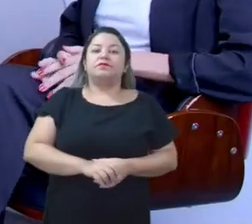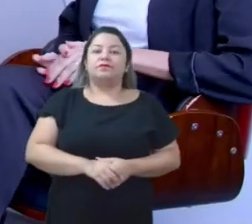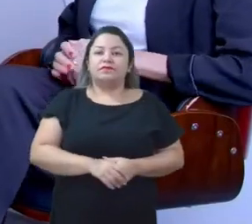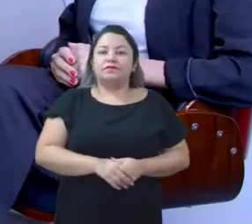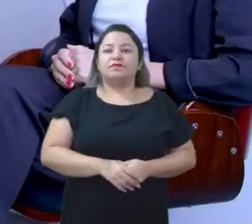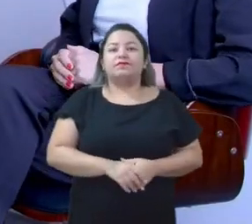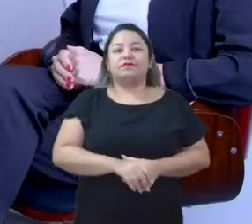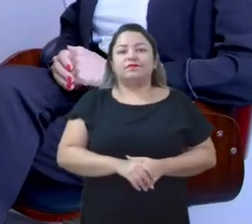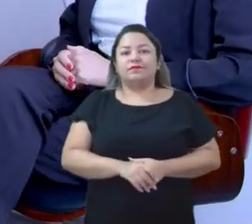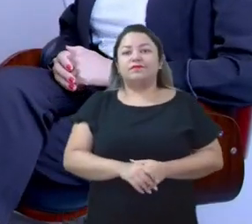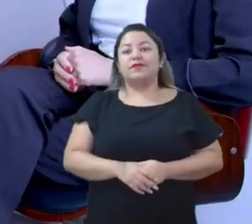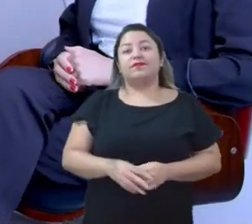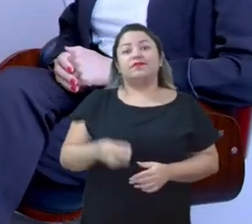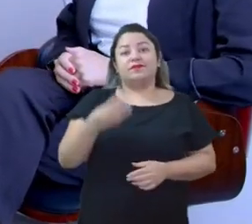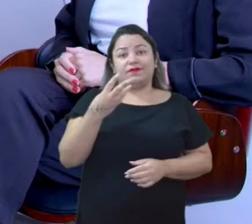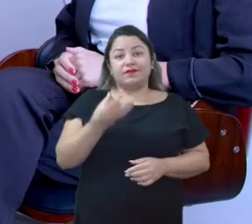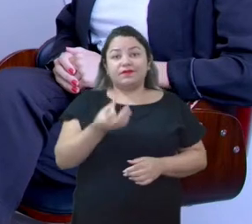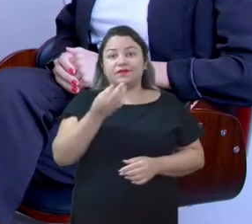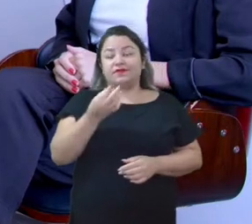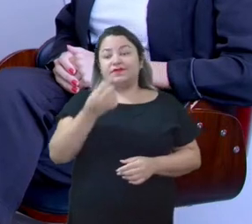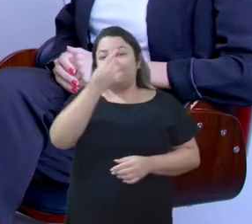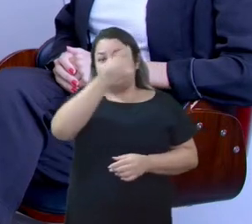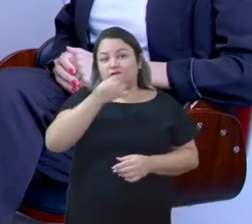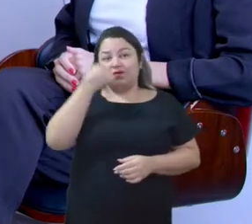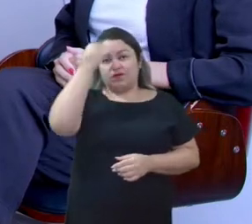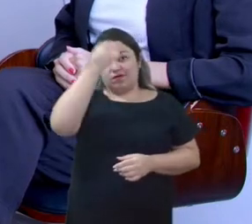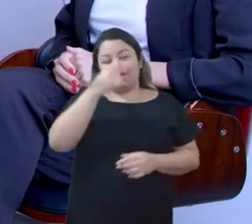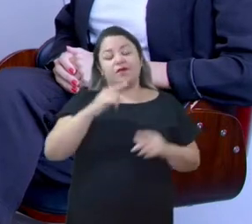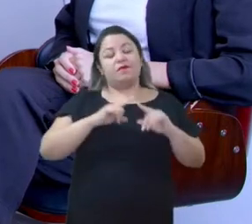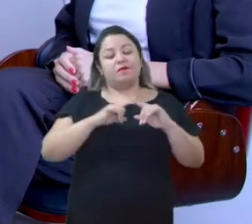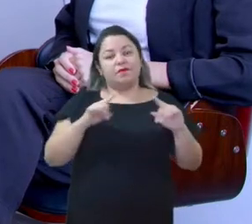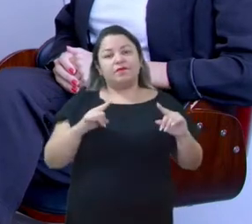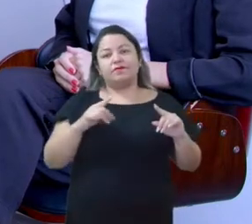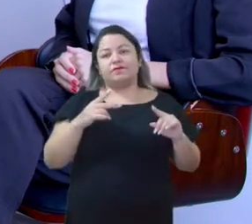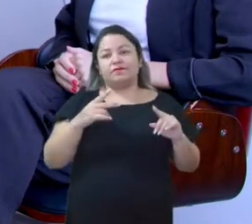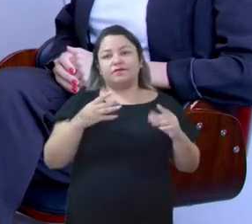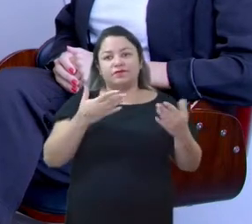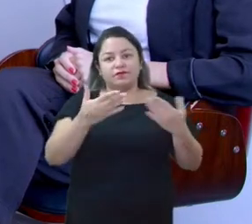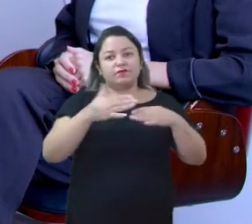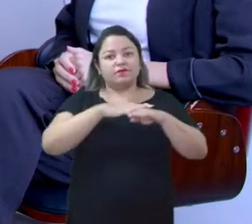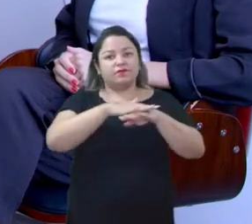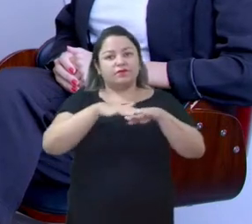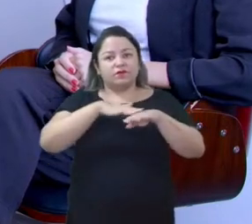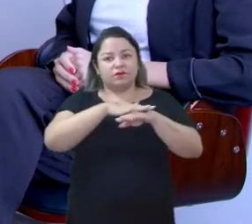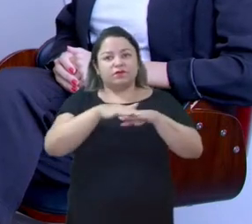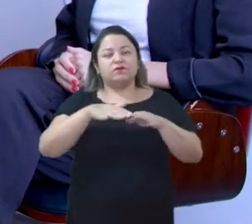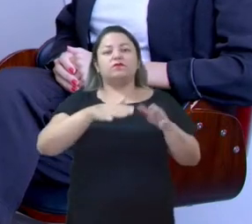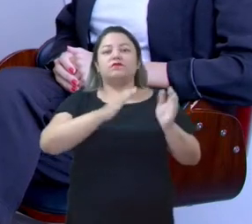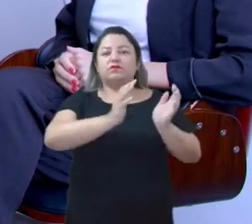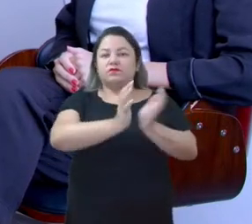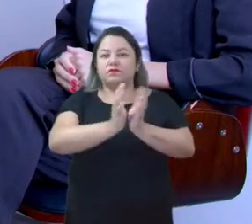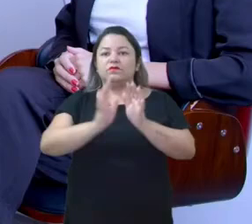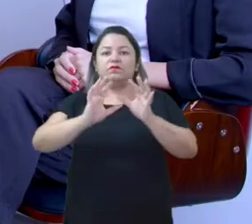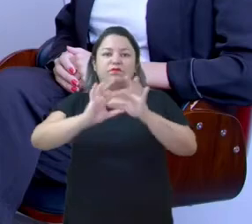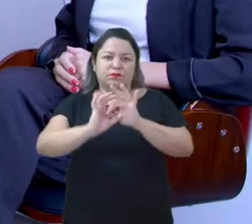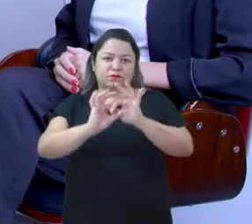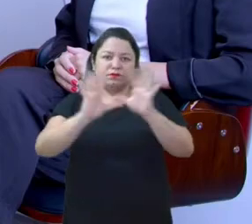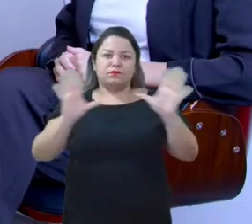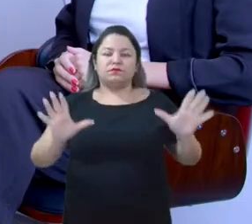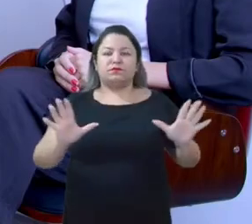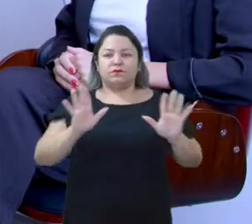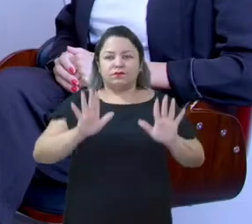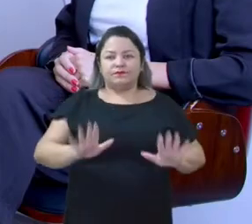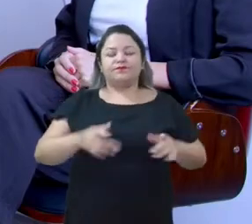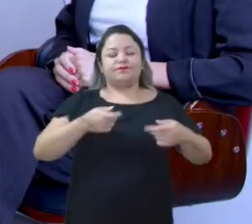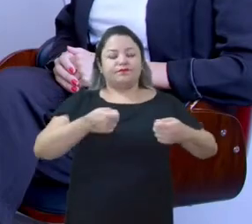setor. Independente do setor, 36 horas. Mas eu quero também conversar com os pares para permitir, é lógico, que